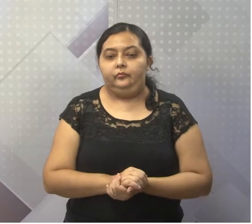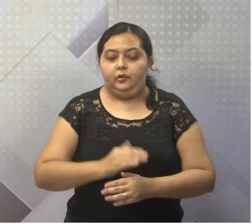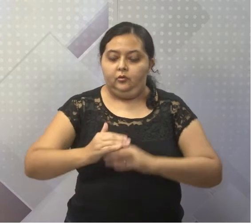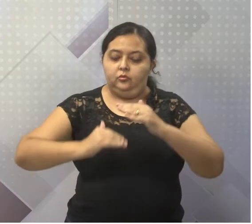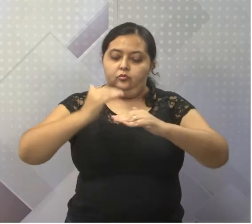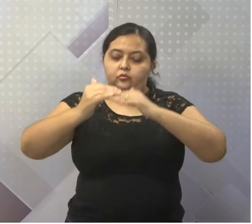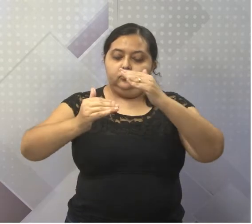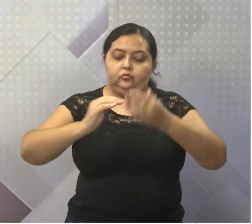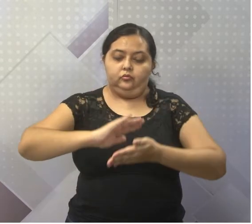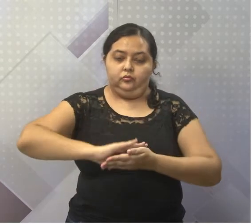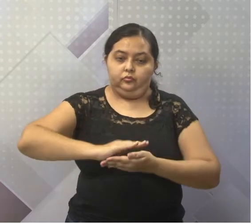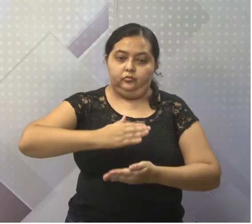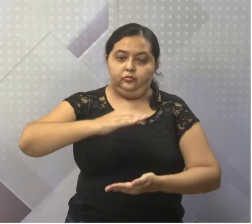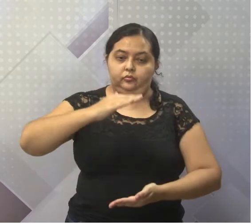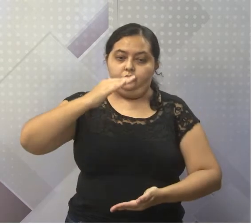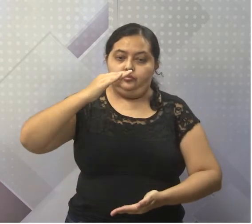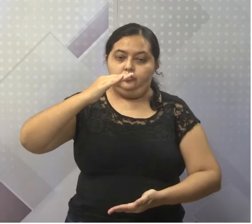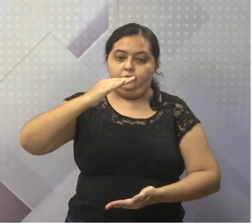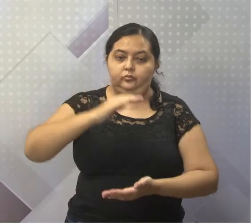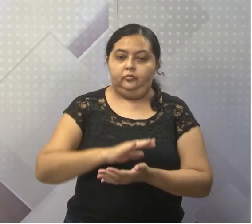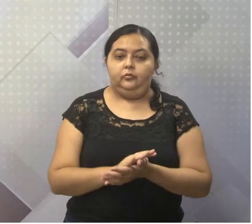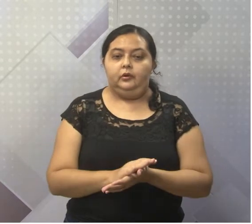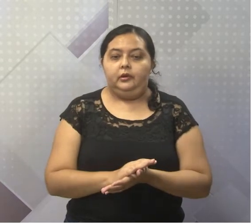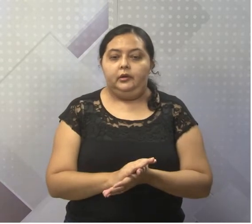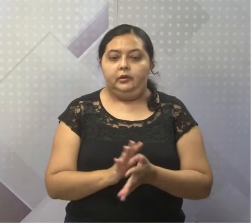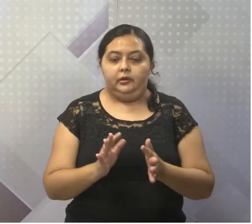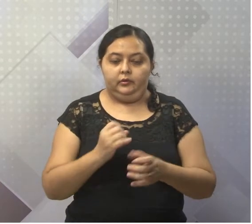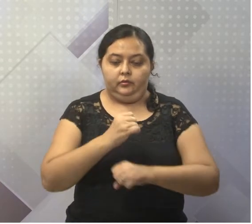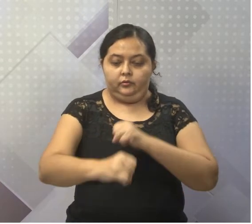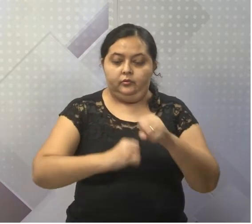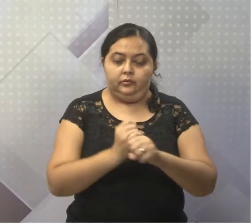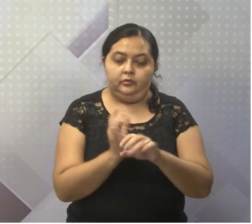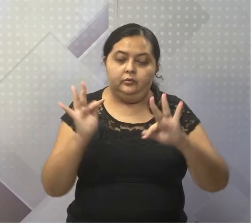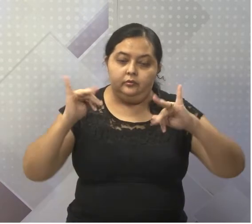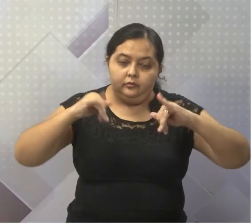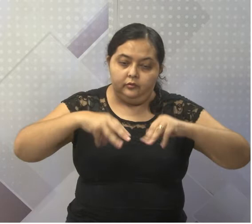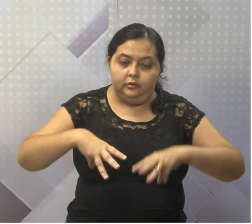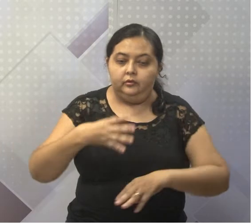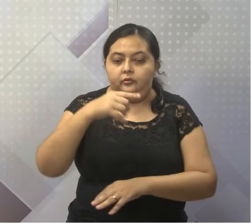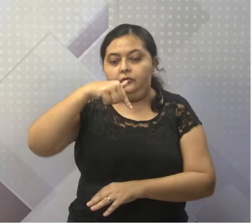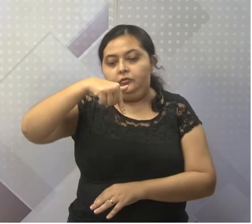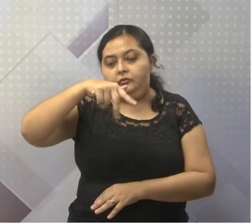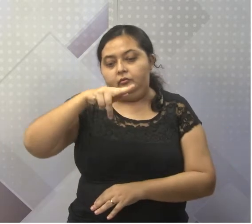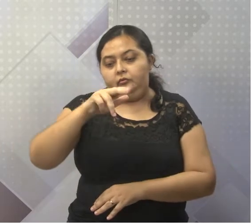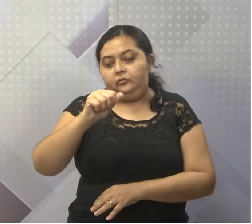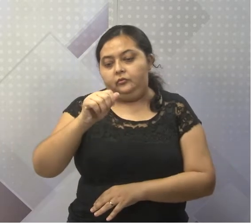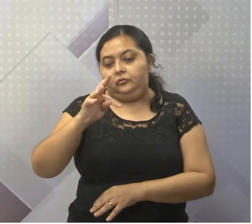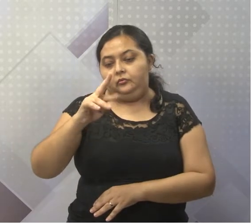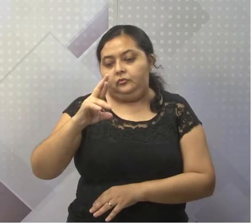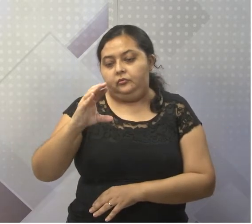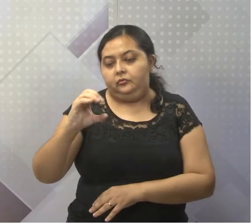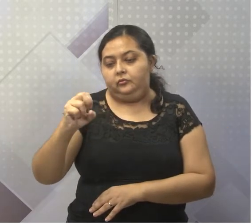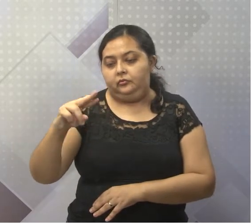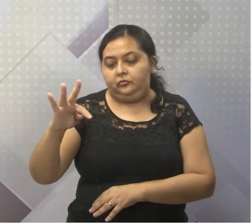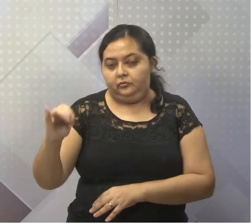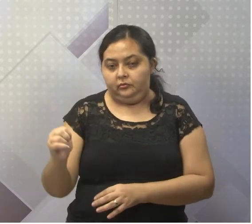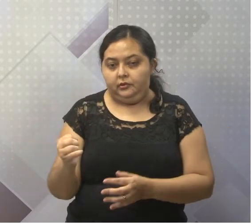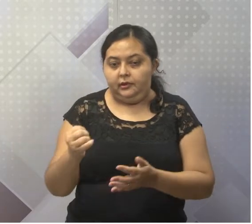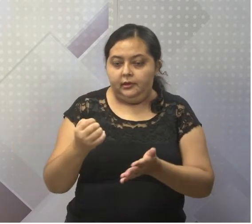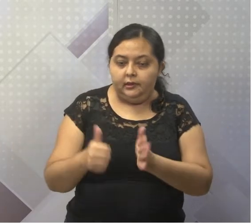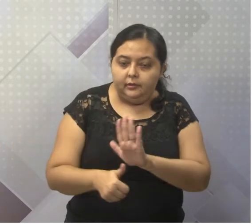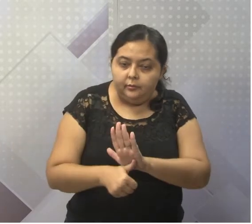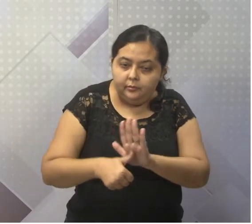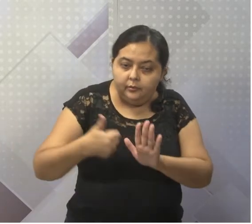cronologicamente engloba os anos finais do 400 e as primeiras décadas do 5 S Central